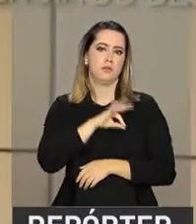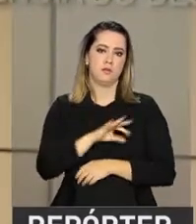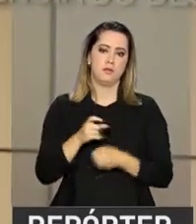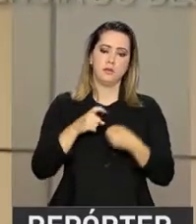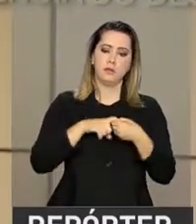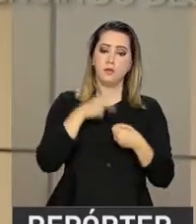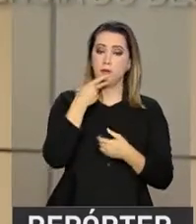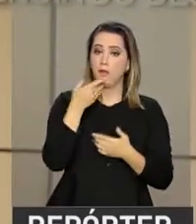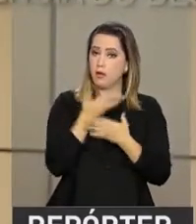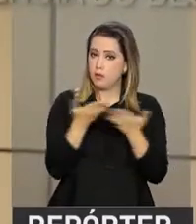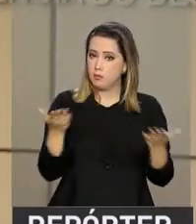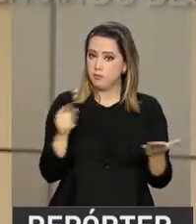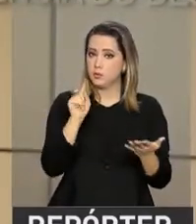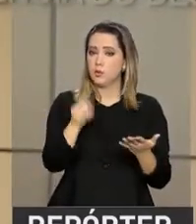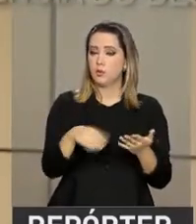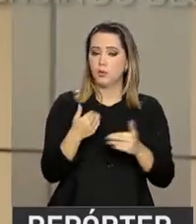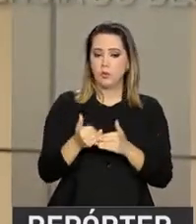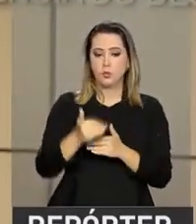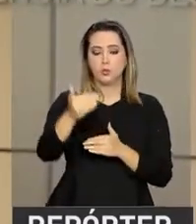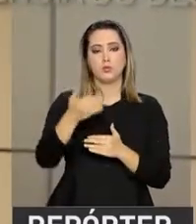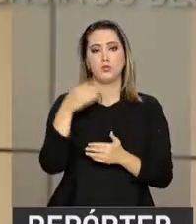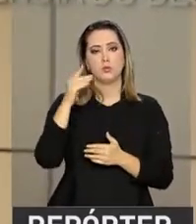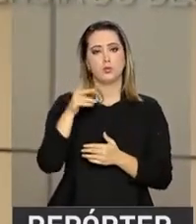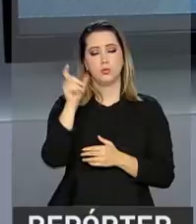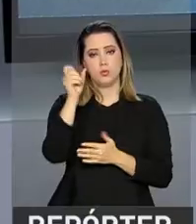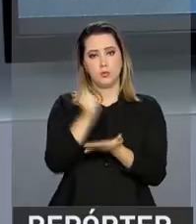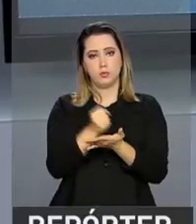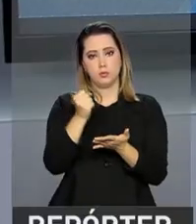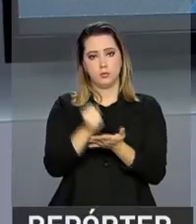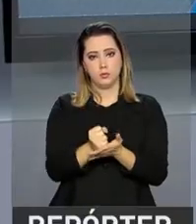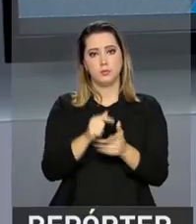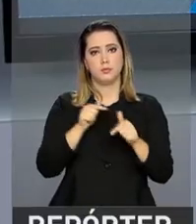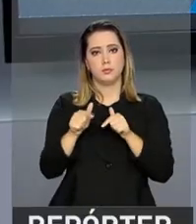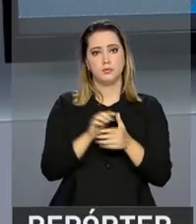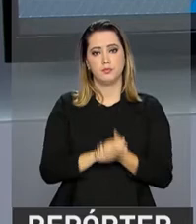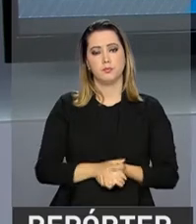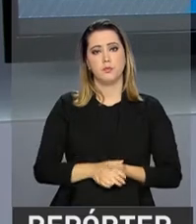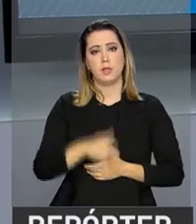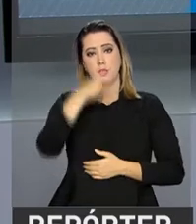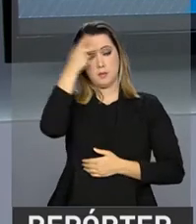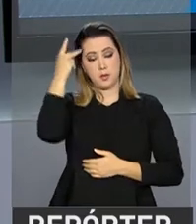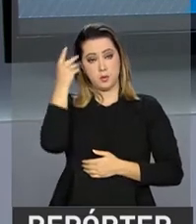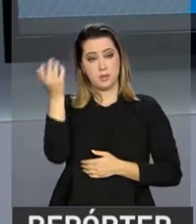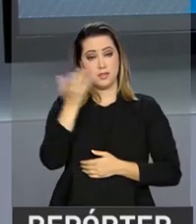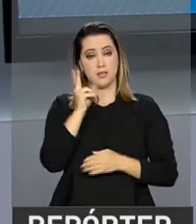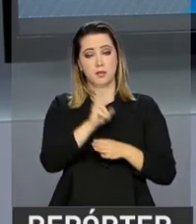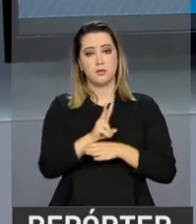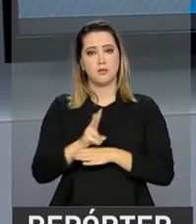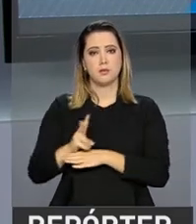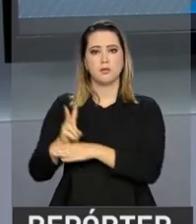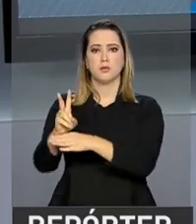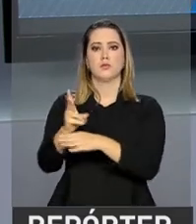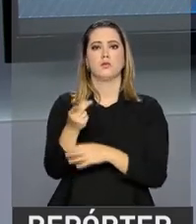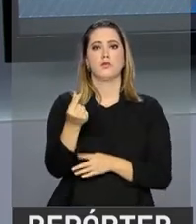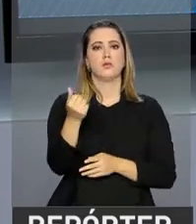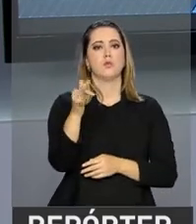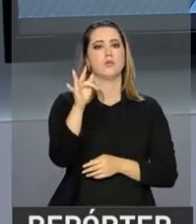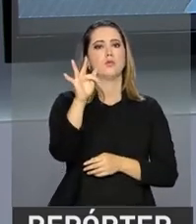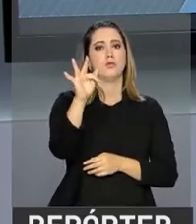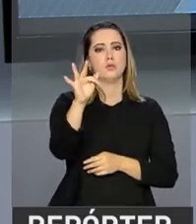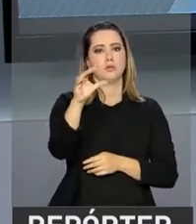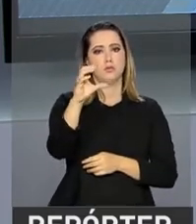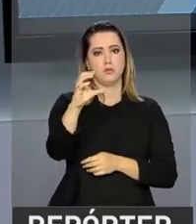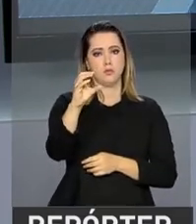volta a dizer mantendo que está empregado e os interessados em pegar empréstimos com recursos do fundo constitucional